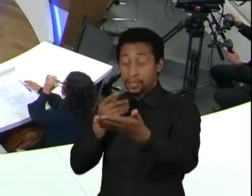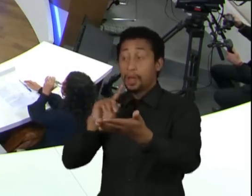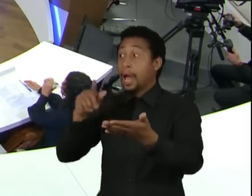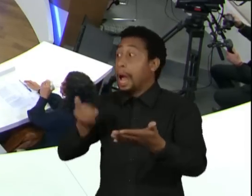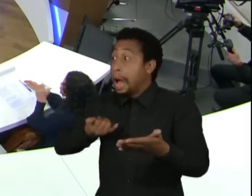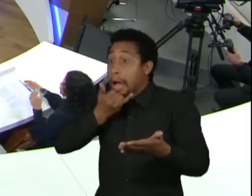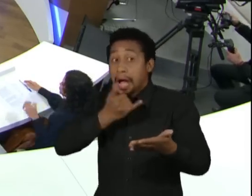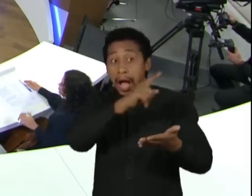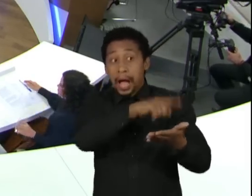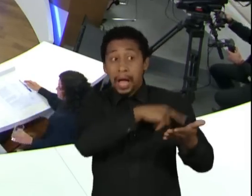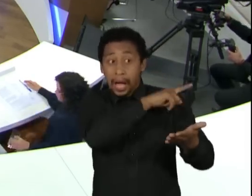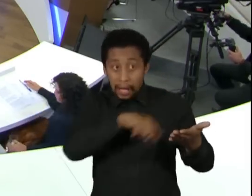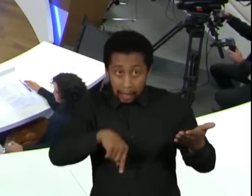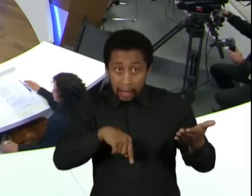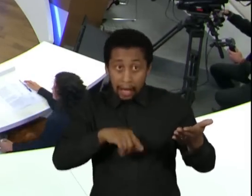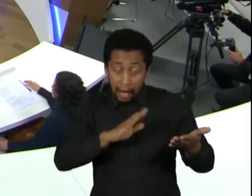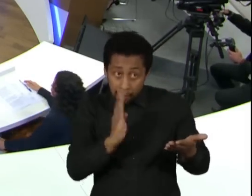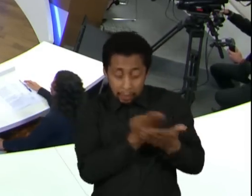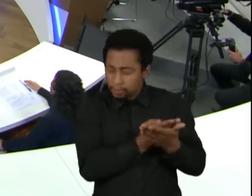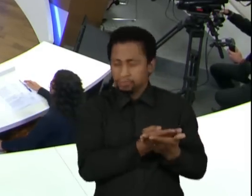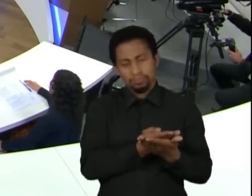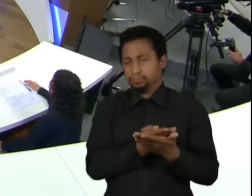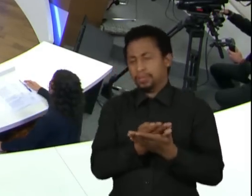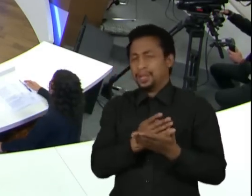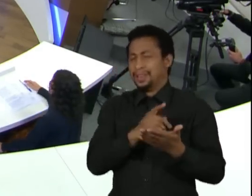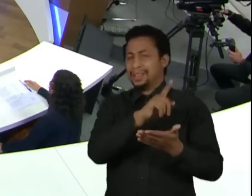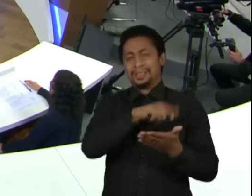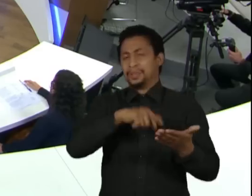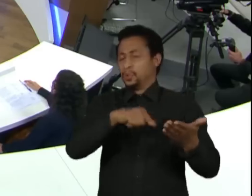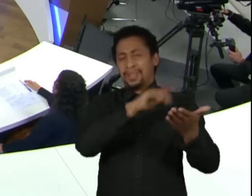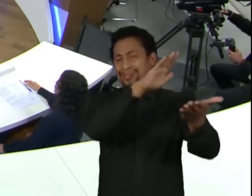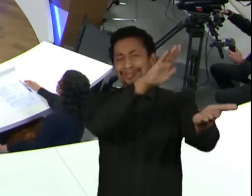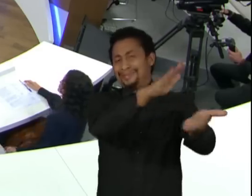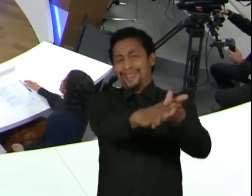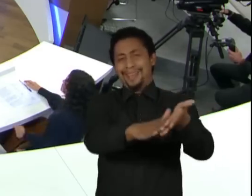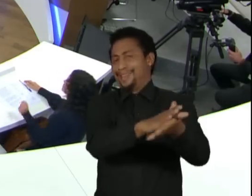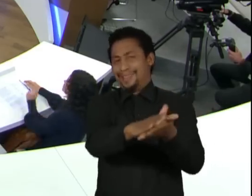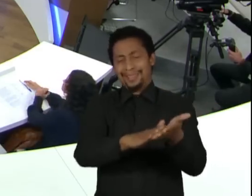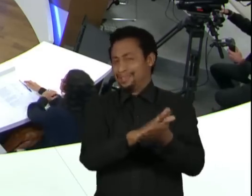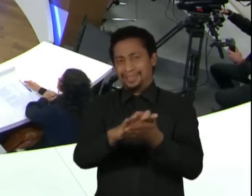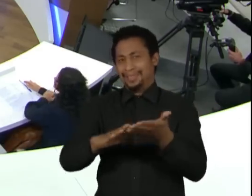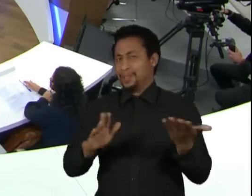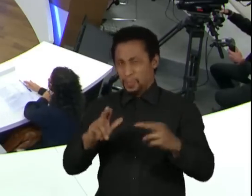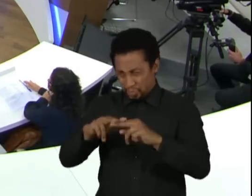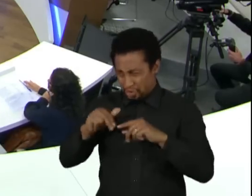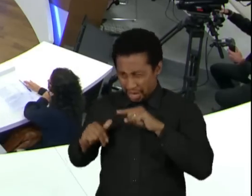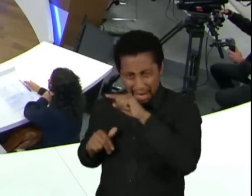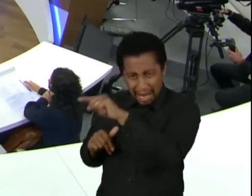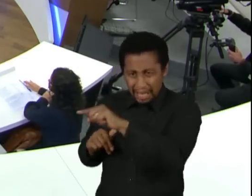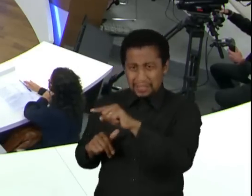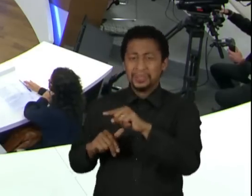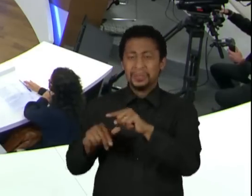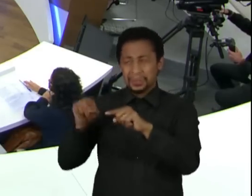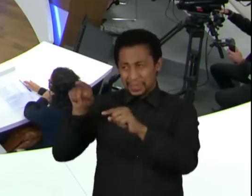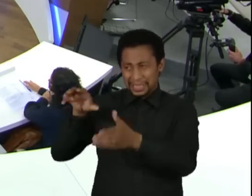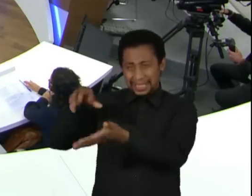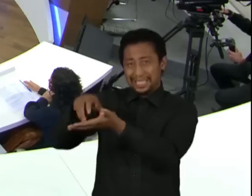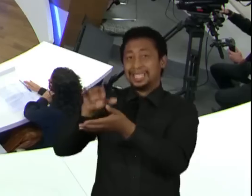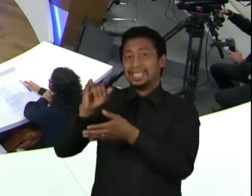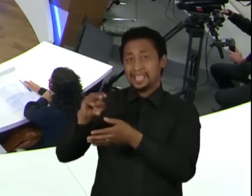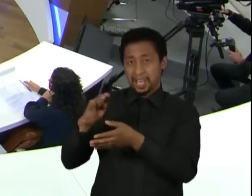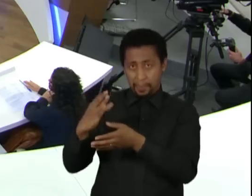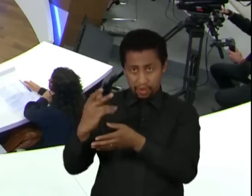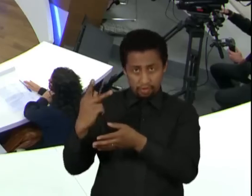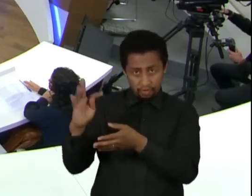conversar provavelmente com o Flávio sobre isso também. Nenhum caso foi anulado por causa do Intercept. Os casos estão sendo anulados, como hoje foi anulado o caso do Eduardo Cunha, porque foram